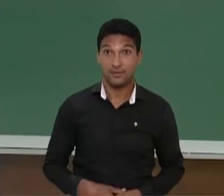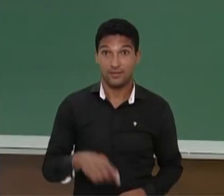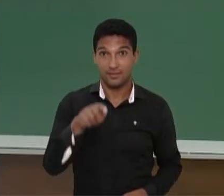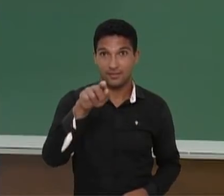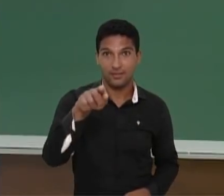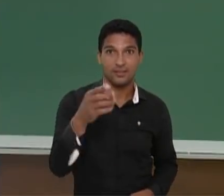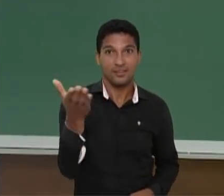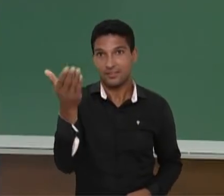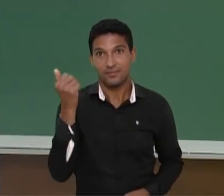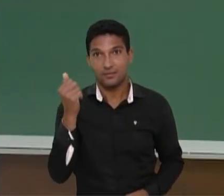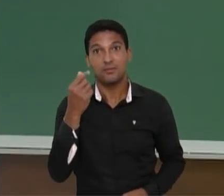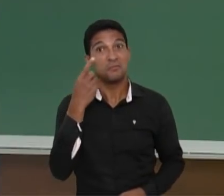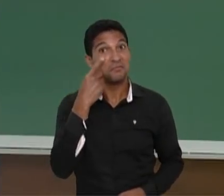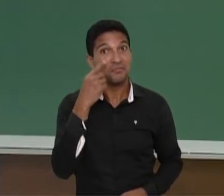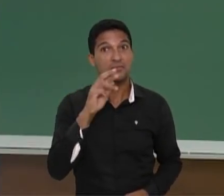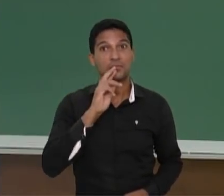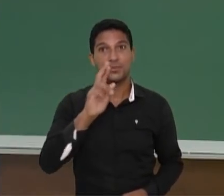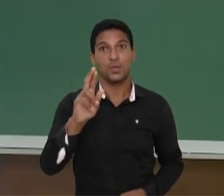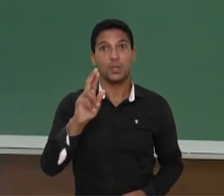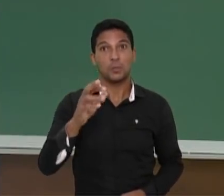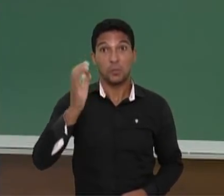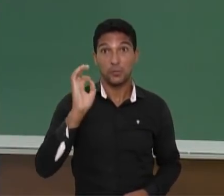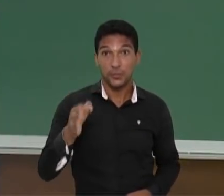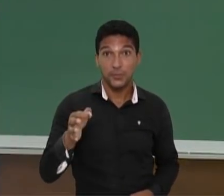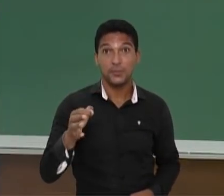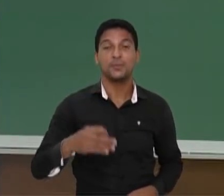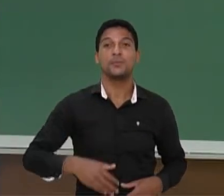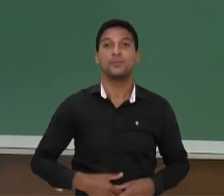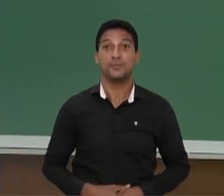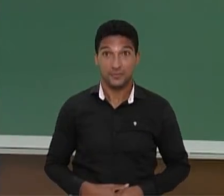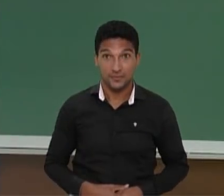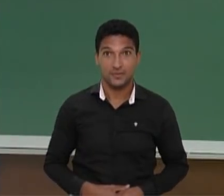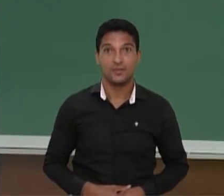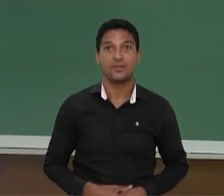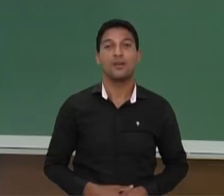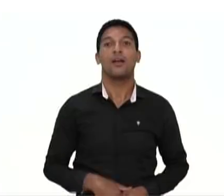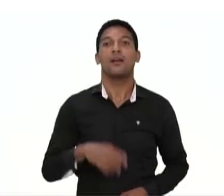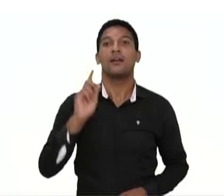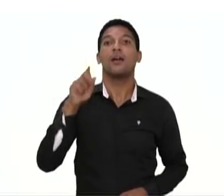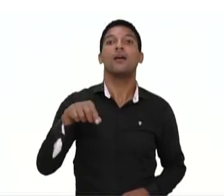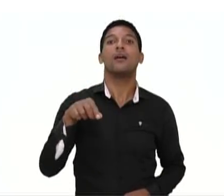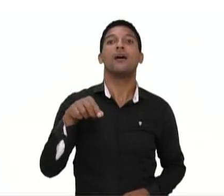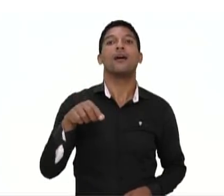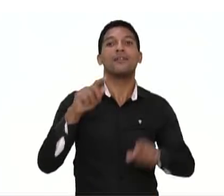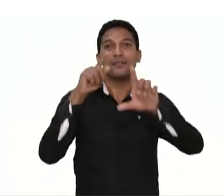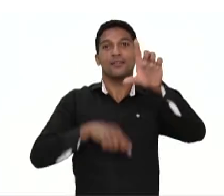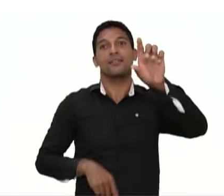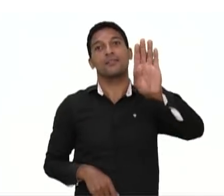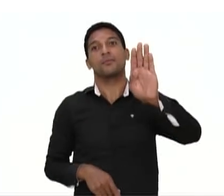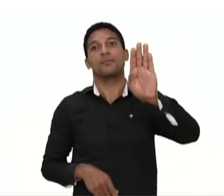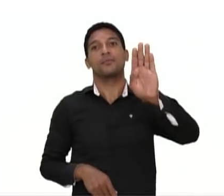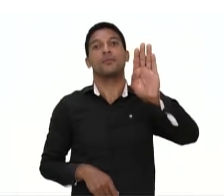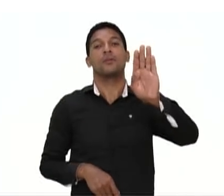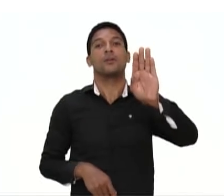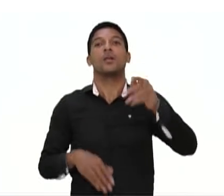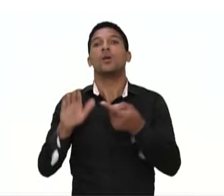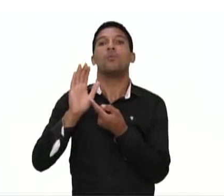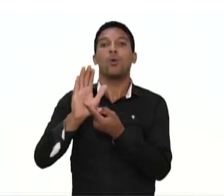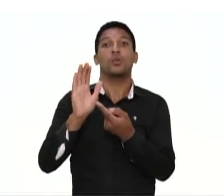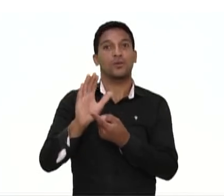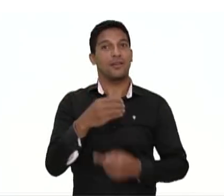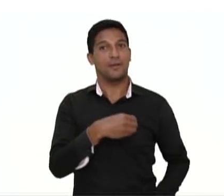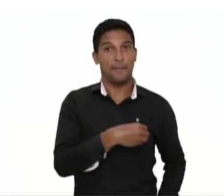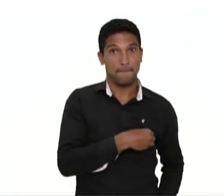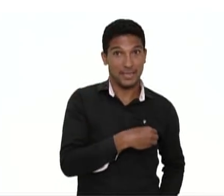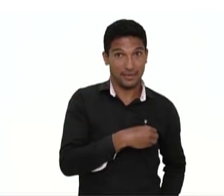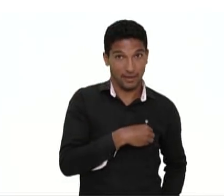E aí, vamos descobrir qual é a resposta correta? E a resposta correta é letra B, traz questionamentos sobre